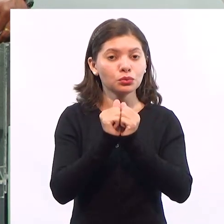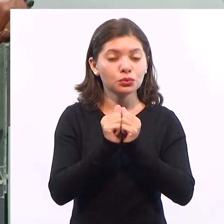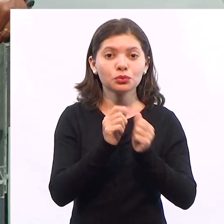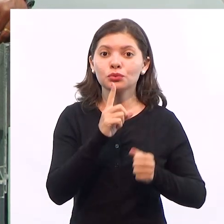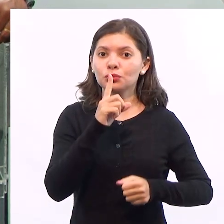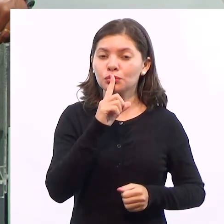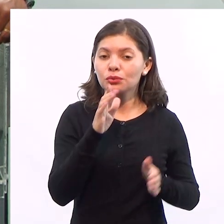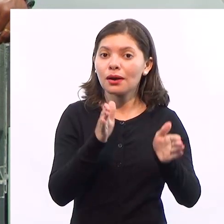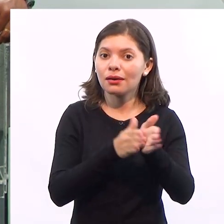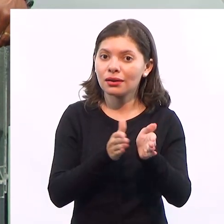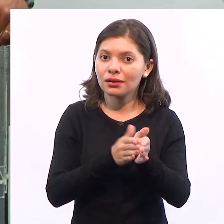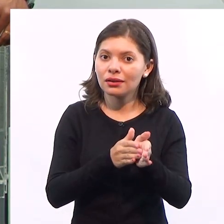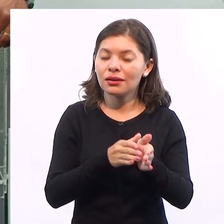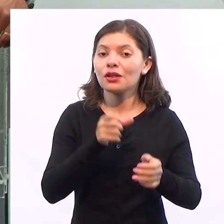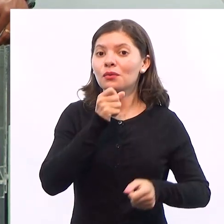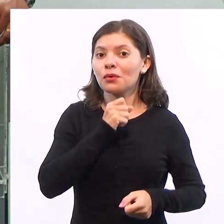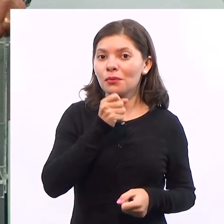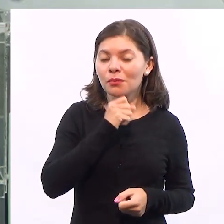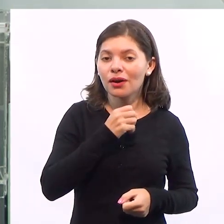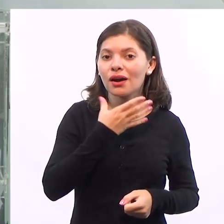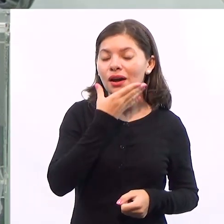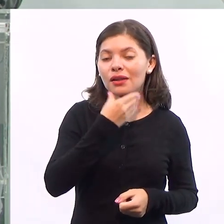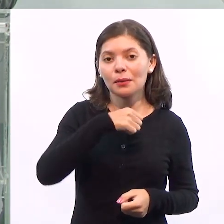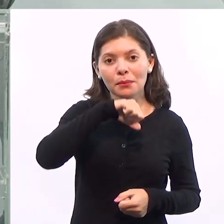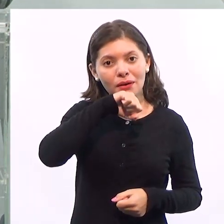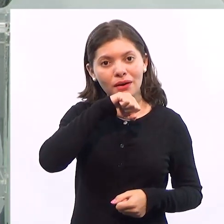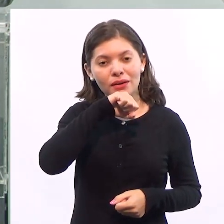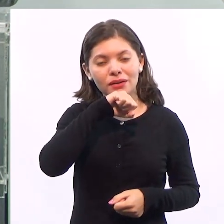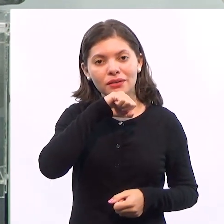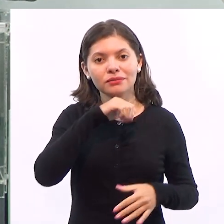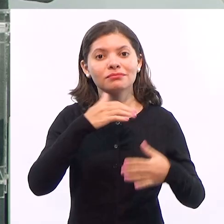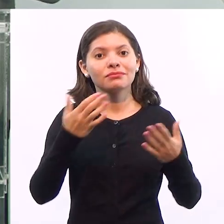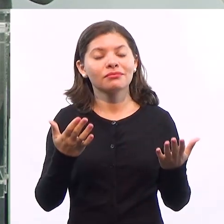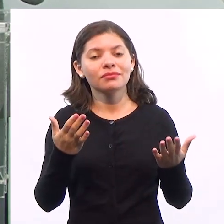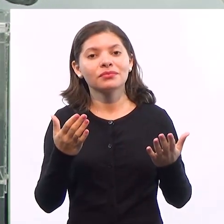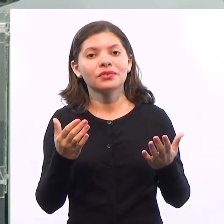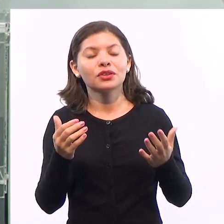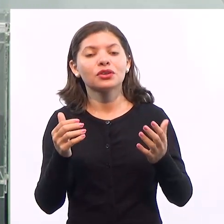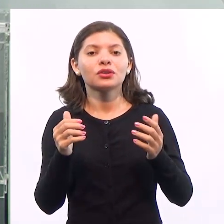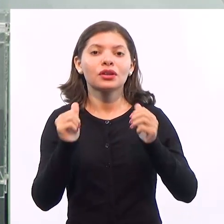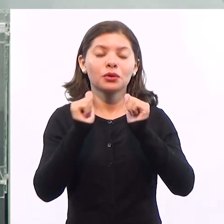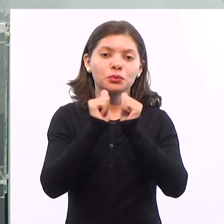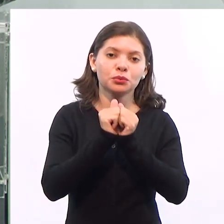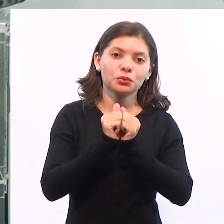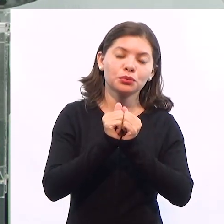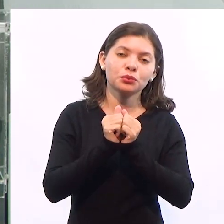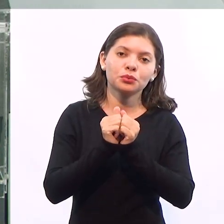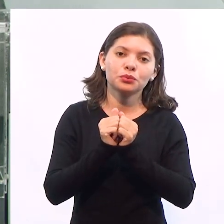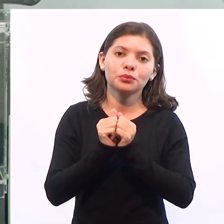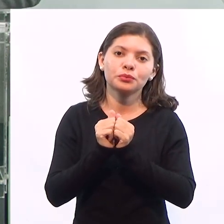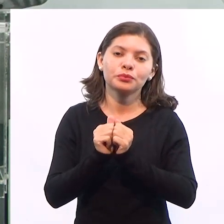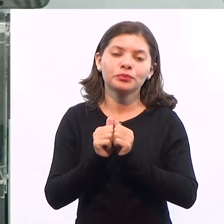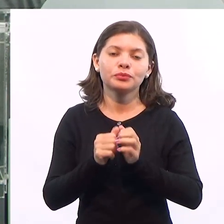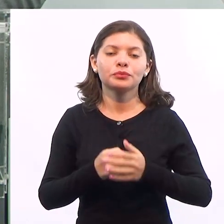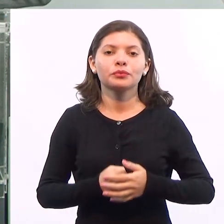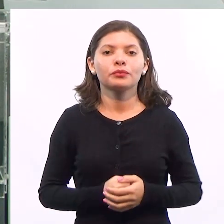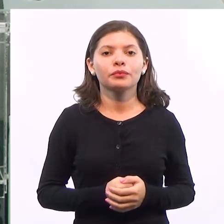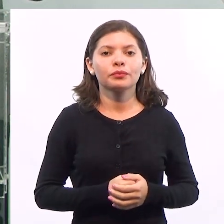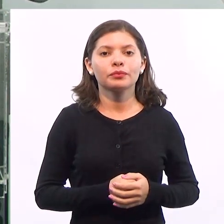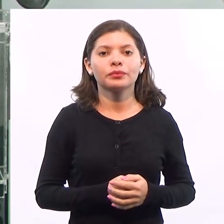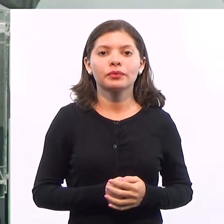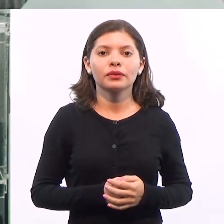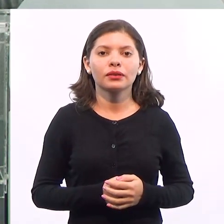reúnem quando tem o aniversário do pai, da mãe, do avô, da avó, né? Vocês se reúnem ali no dia das mães, no dia dos pais,